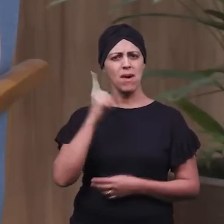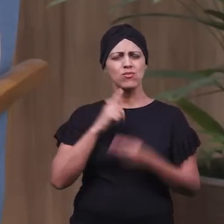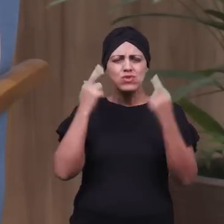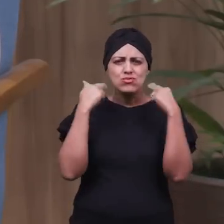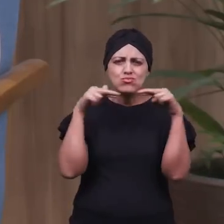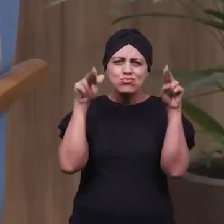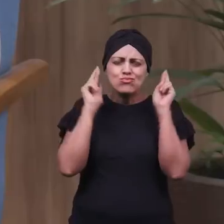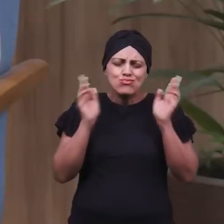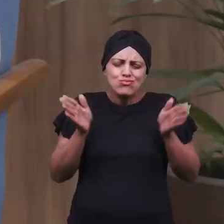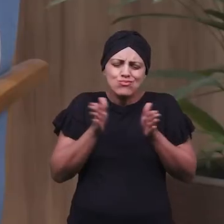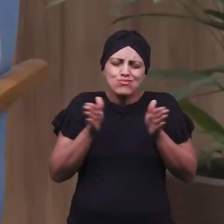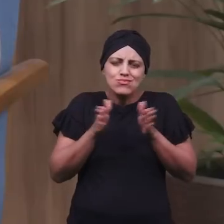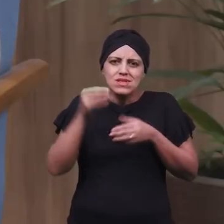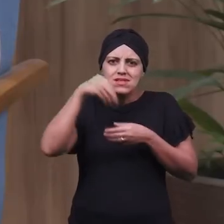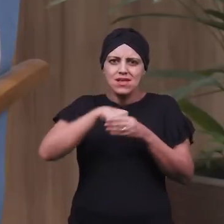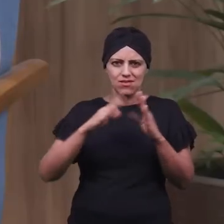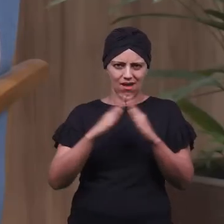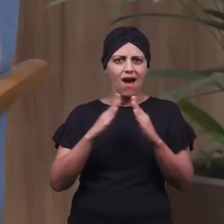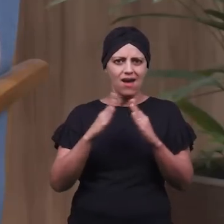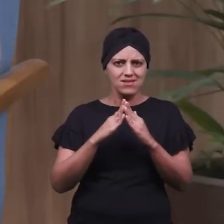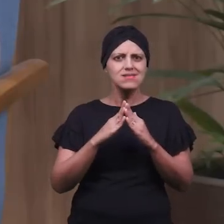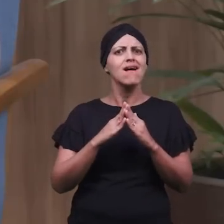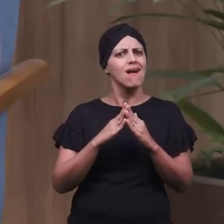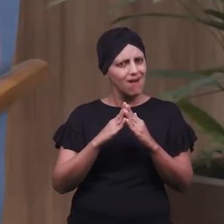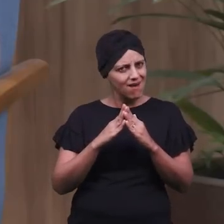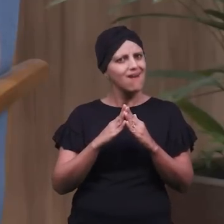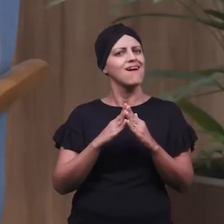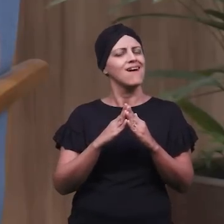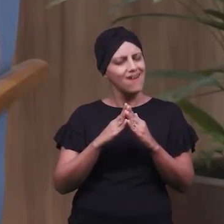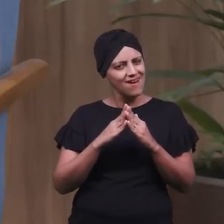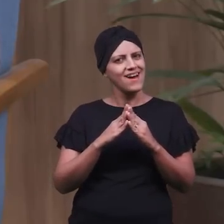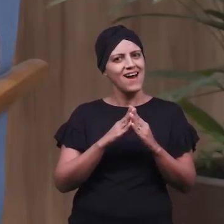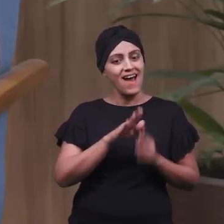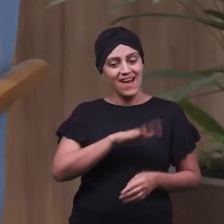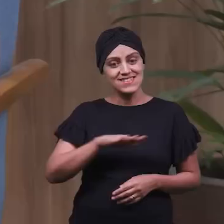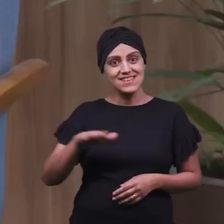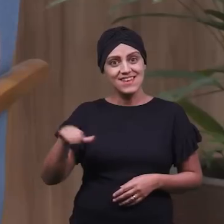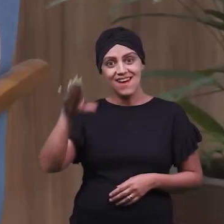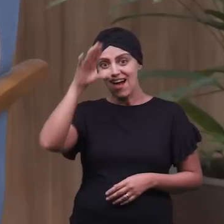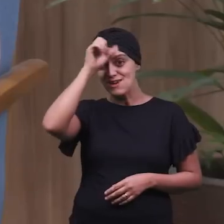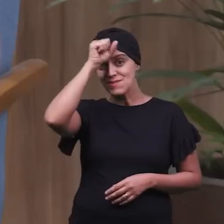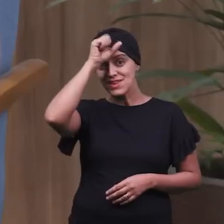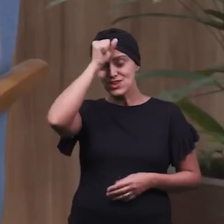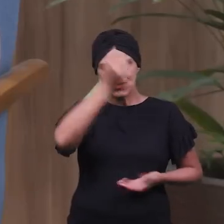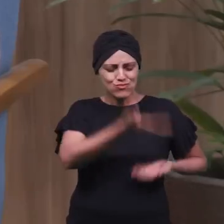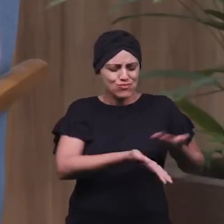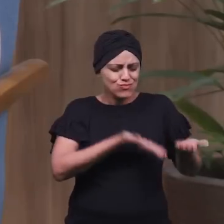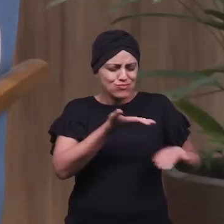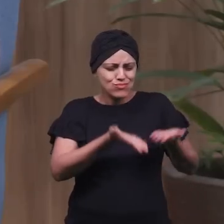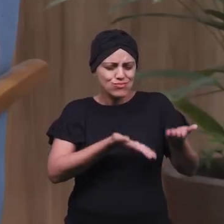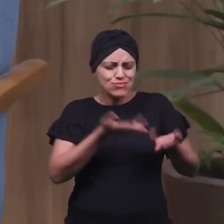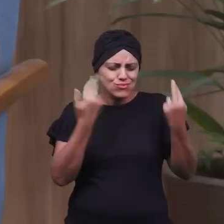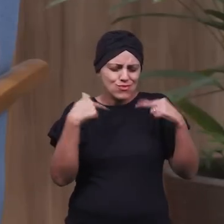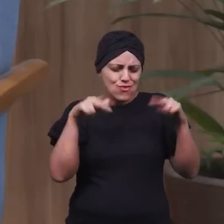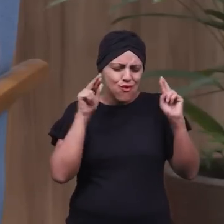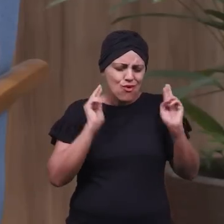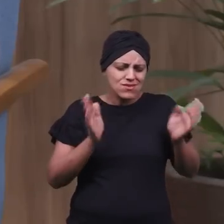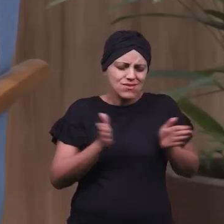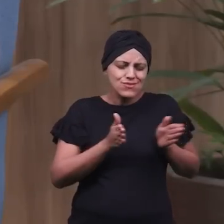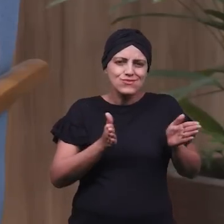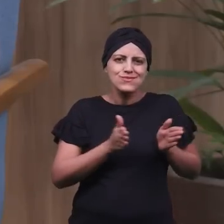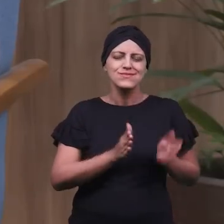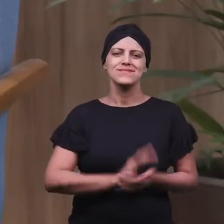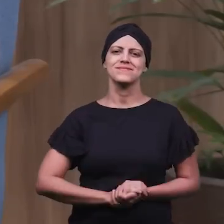famílias tivessem cordeirinhos em suas casas? É isso mesmo. E as crianças aprendiam a conviver com